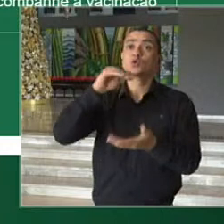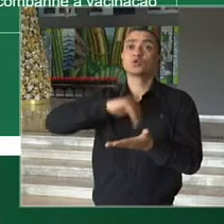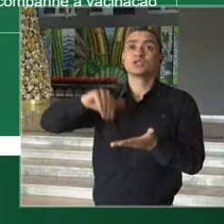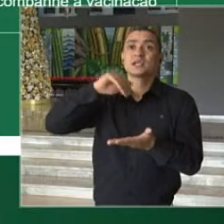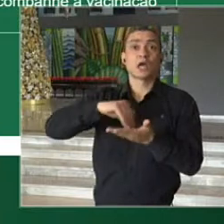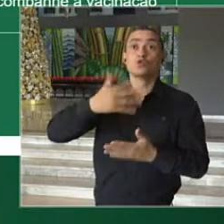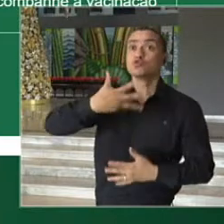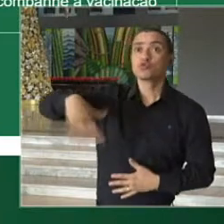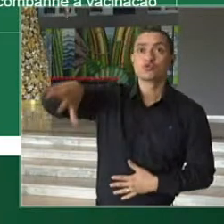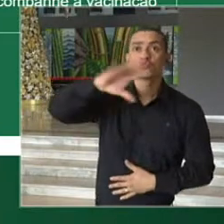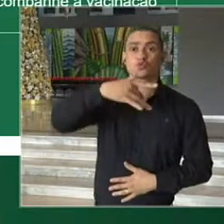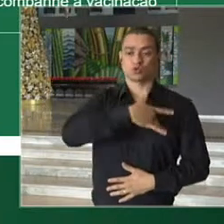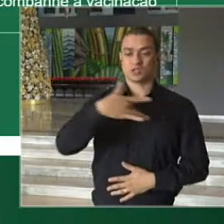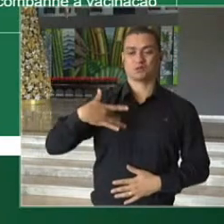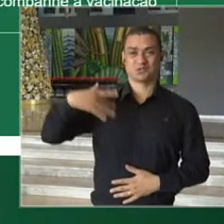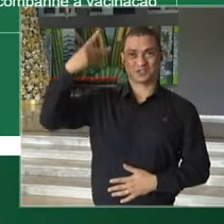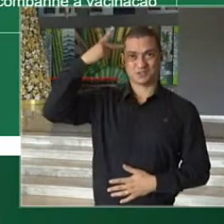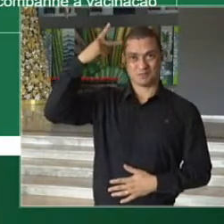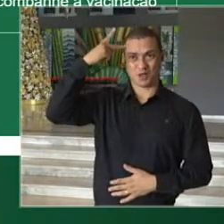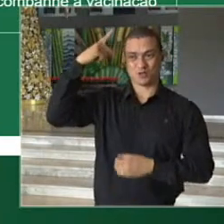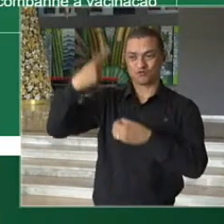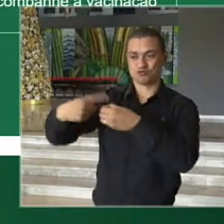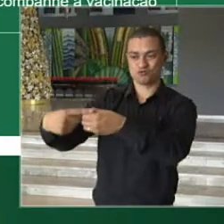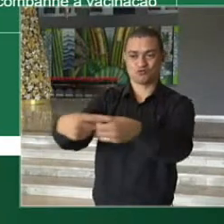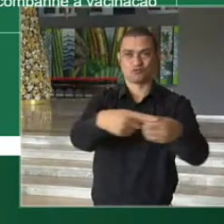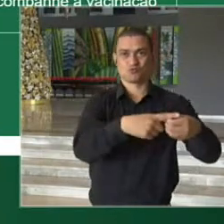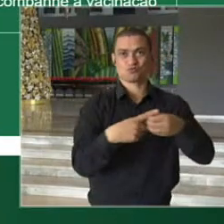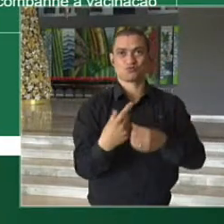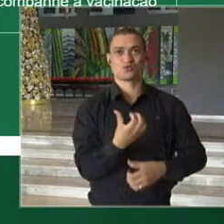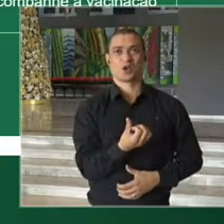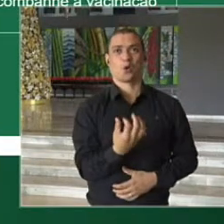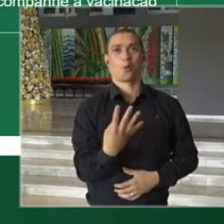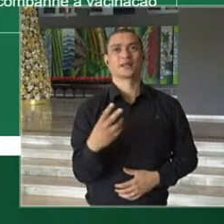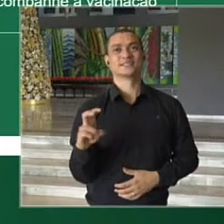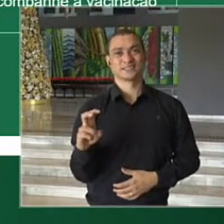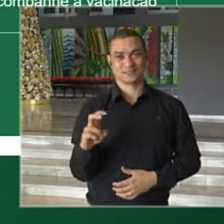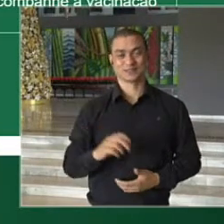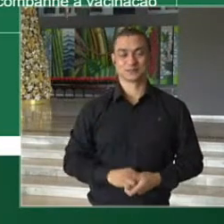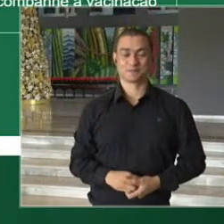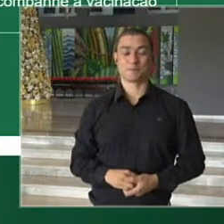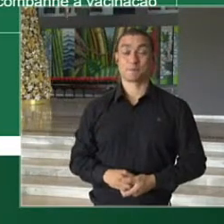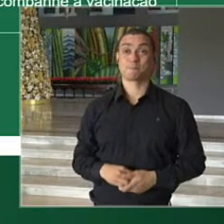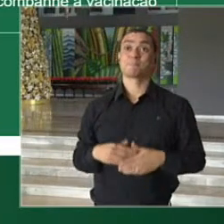secretárias e secretários de saúde dos 645 municípios do estado de São Paulo. Antes de passar ao